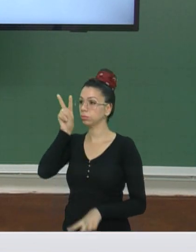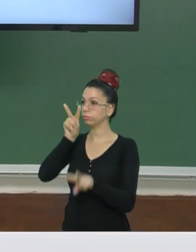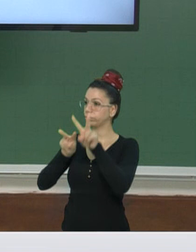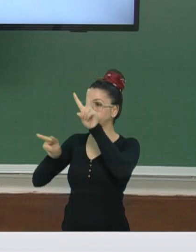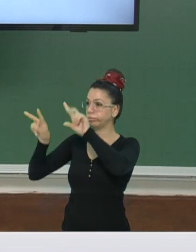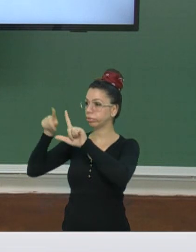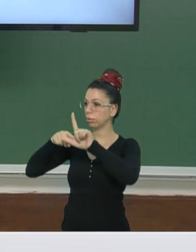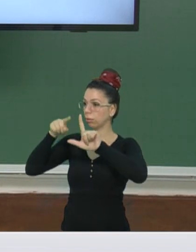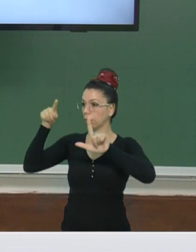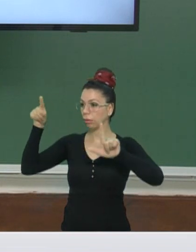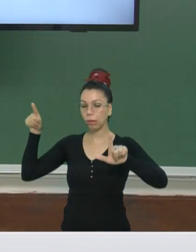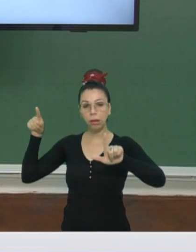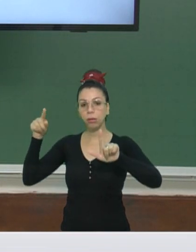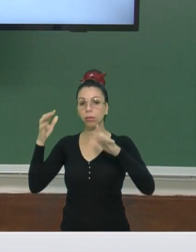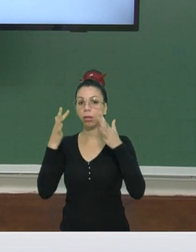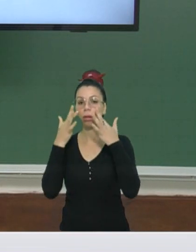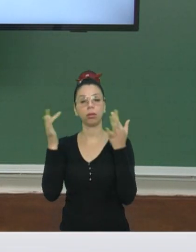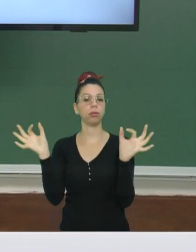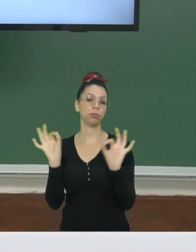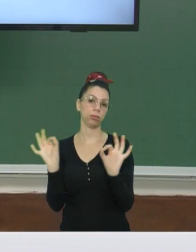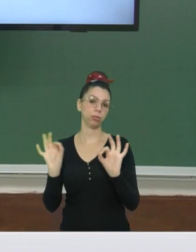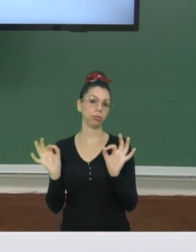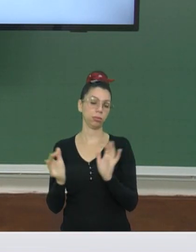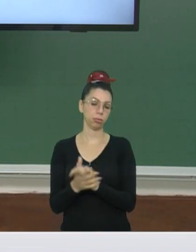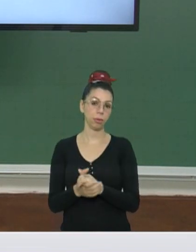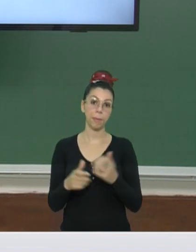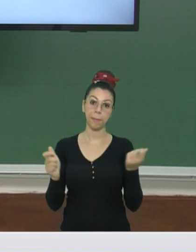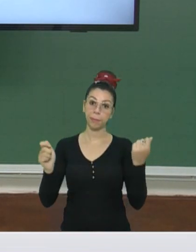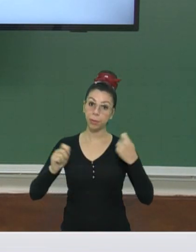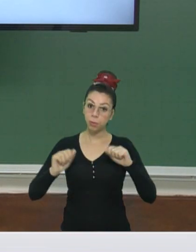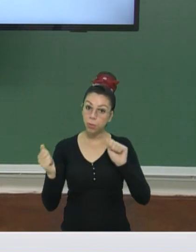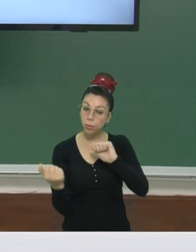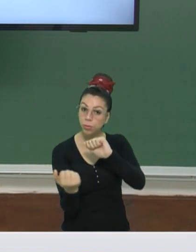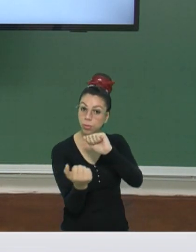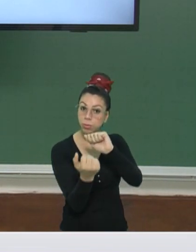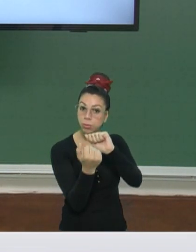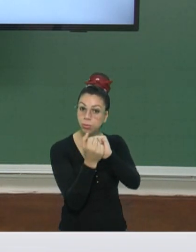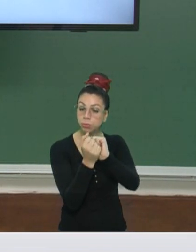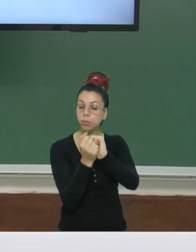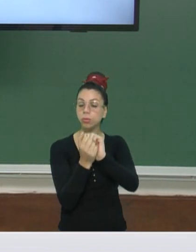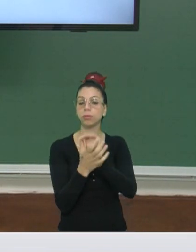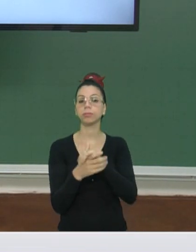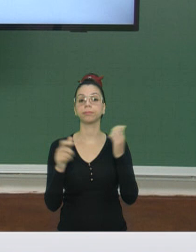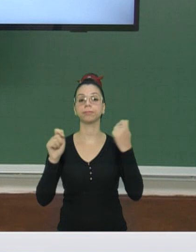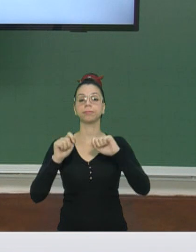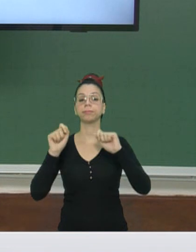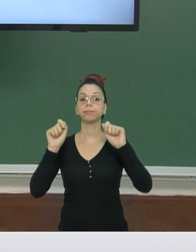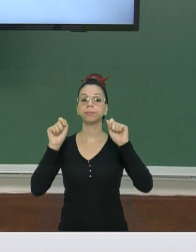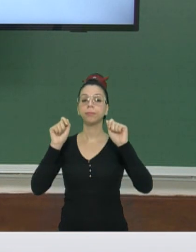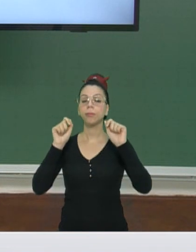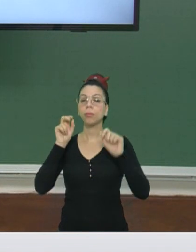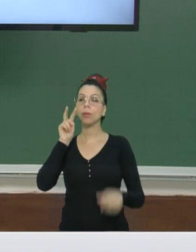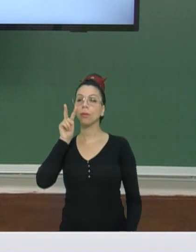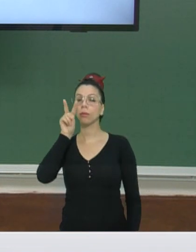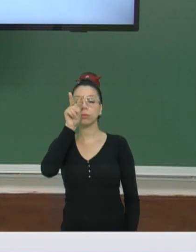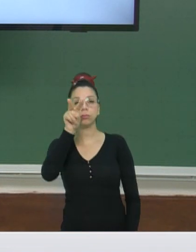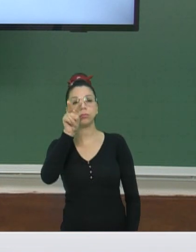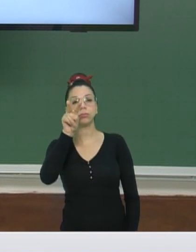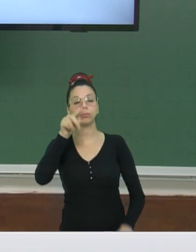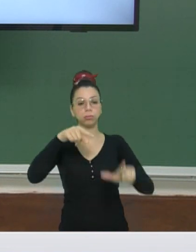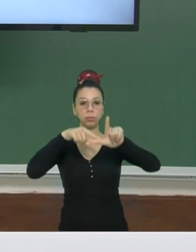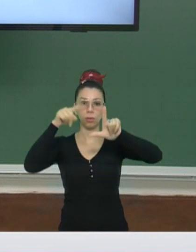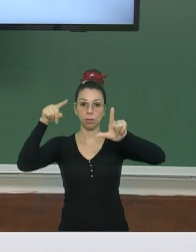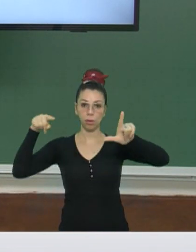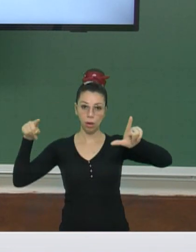urgente, juntos, corrigir isso, tá certo? Vamos olhar para o gráfico com mais respeito, com mais